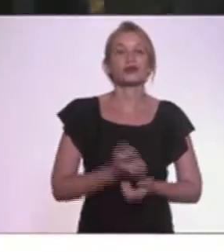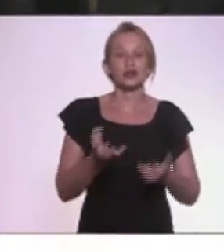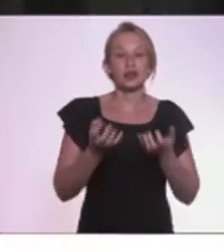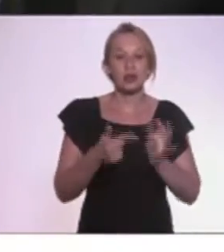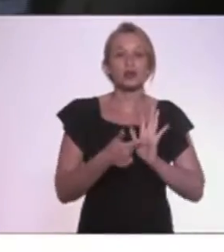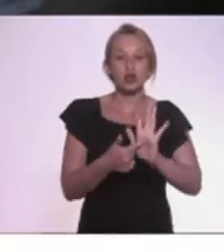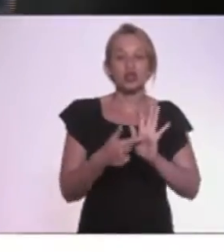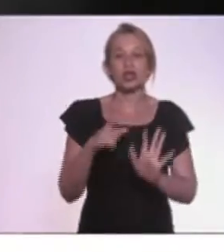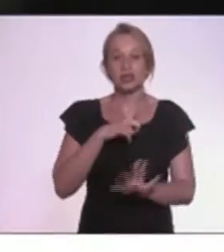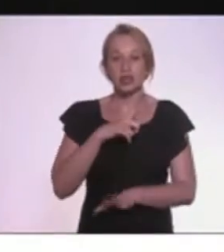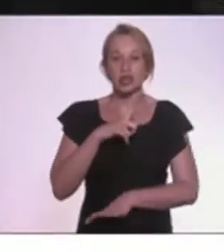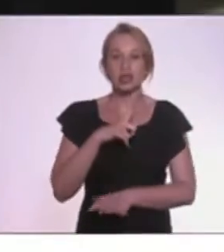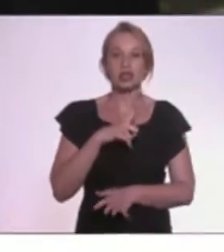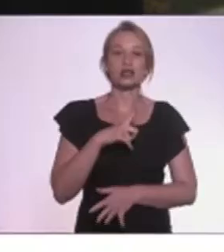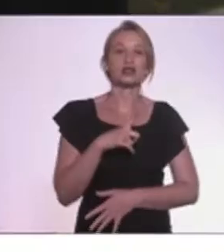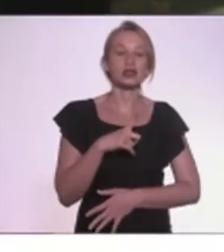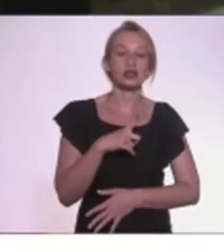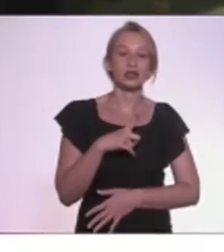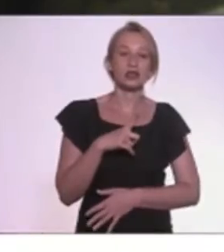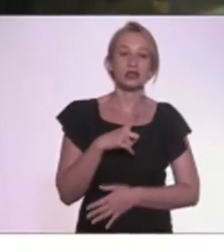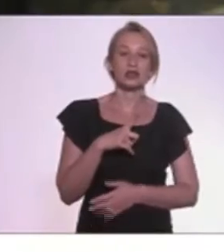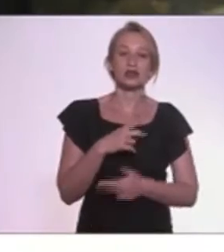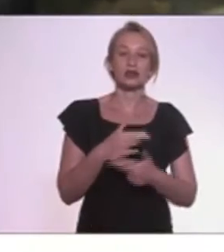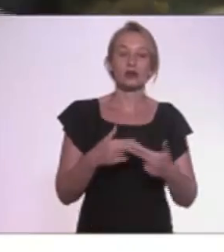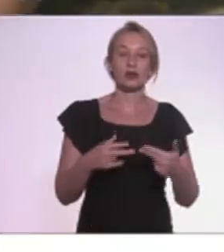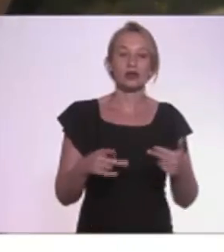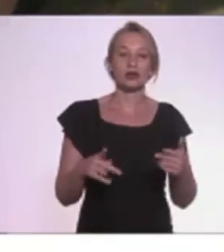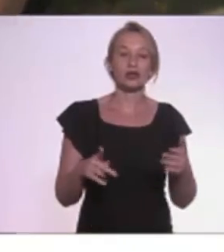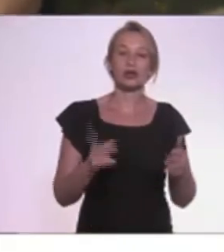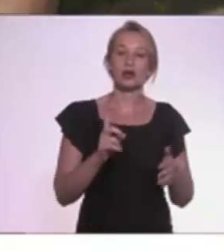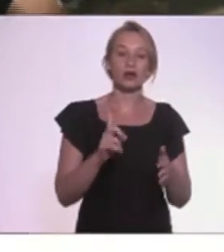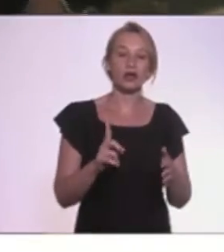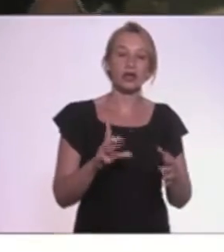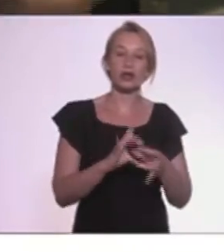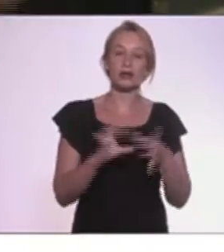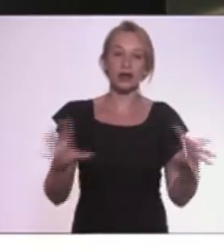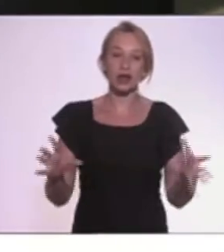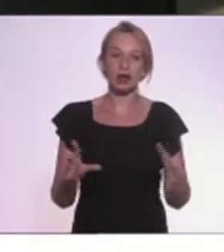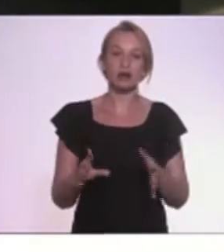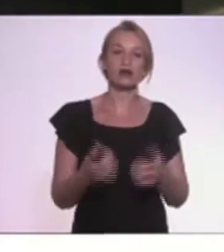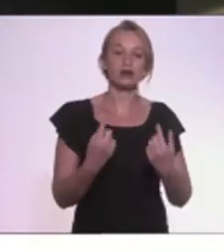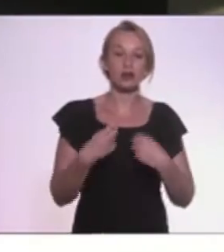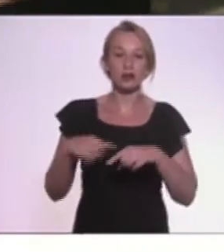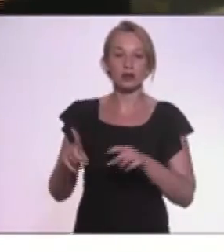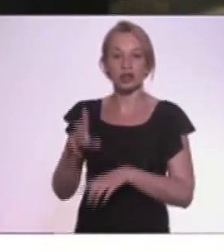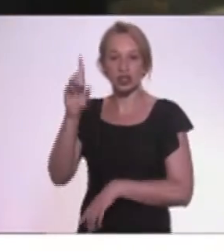quero mostrar que existem pautas que não são de natureza liberal e não afrontam a direita, como é a questão